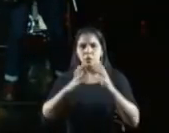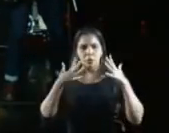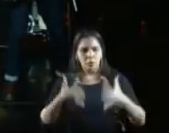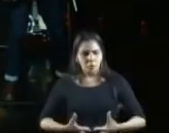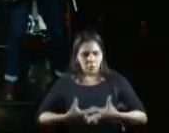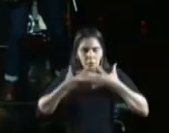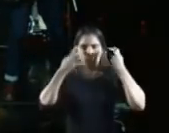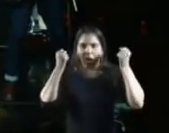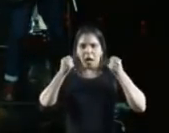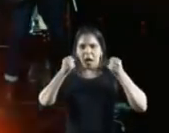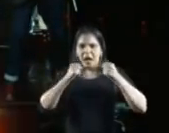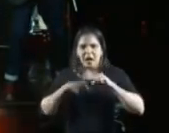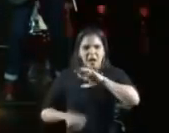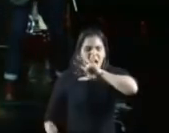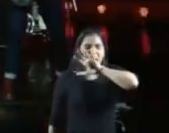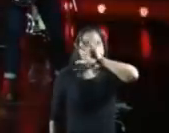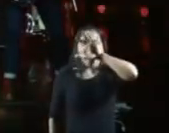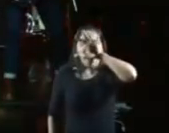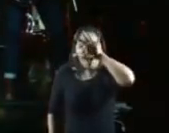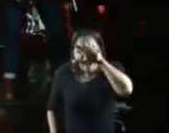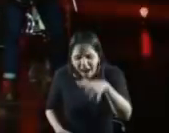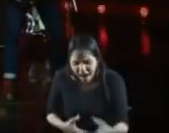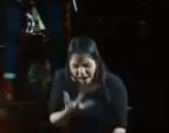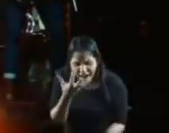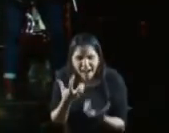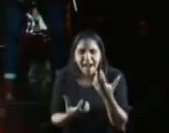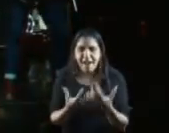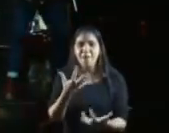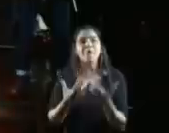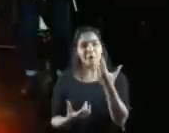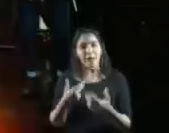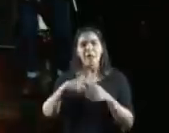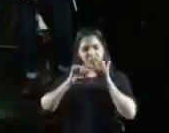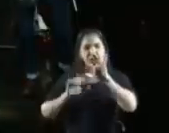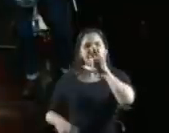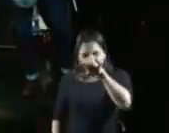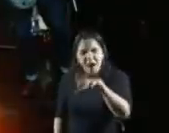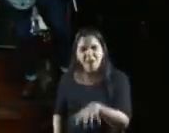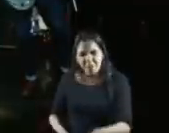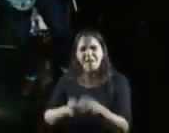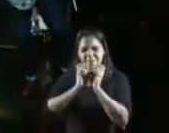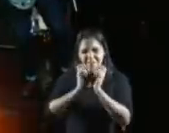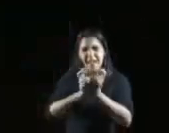caldo infernal, vomitaram no